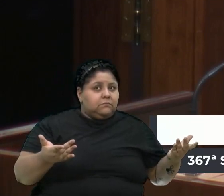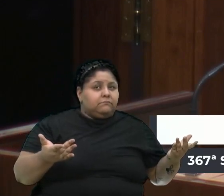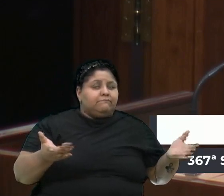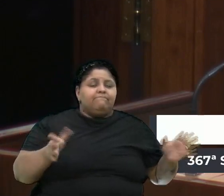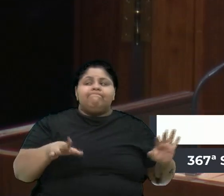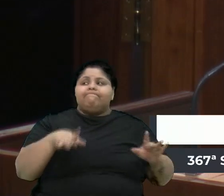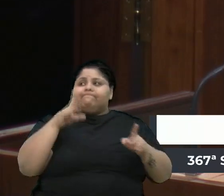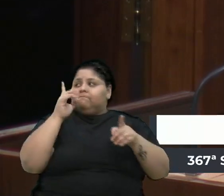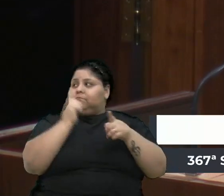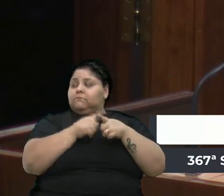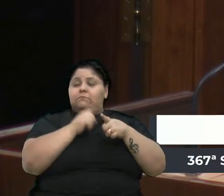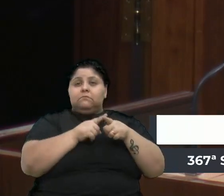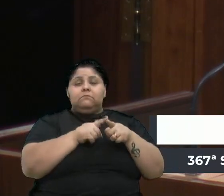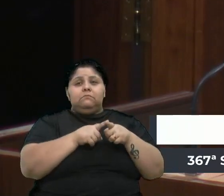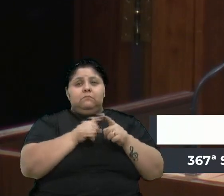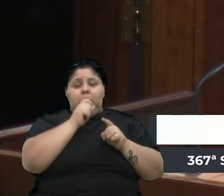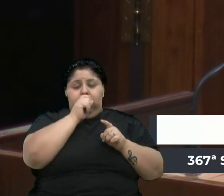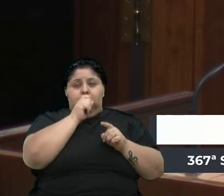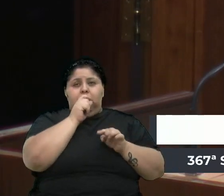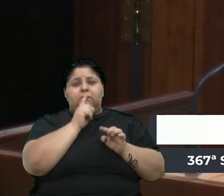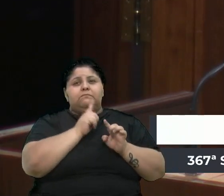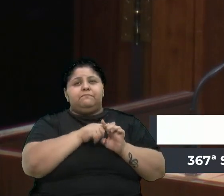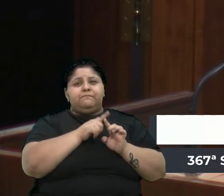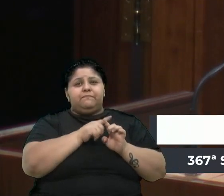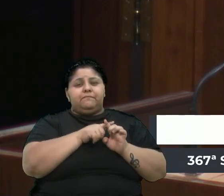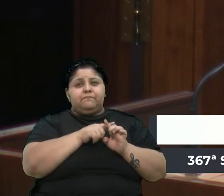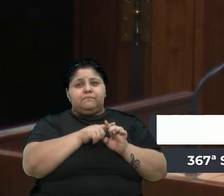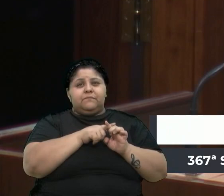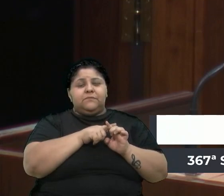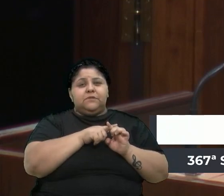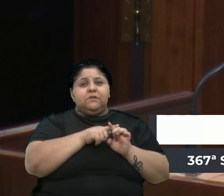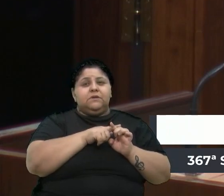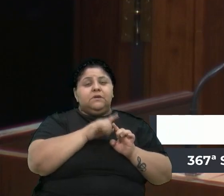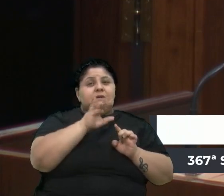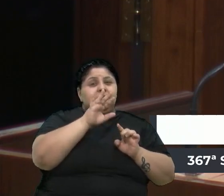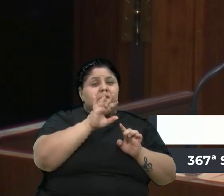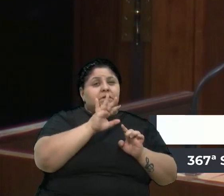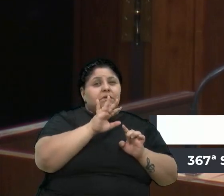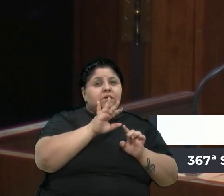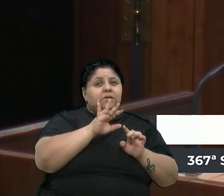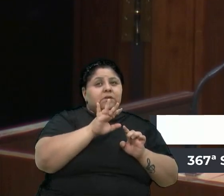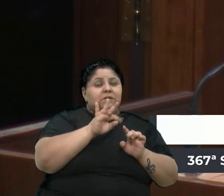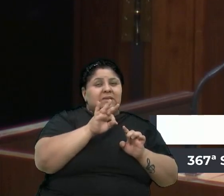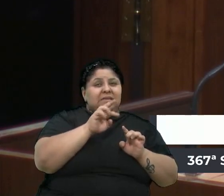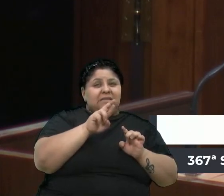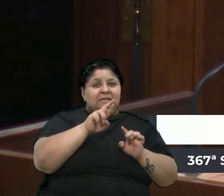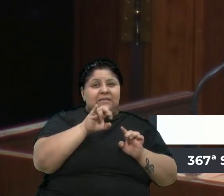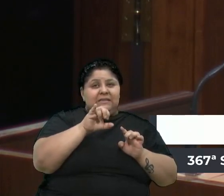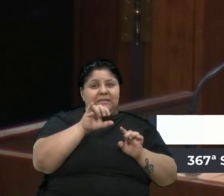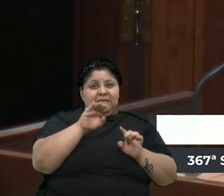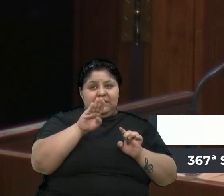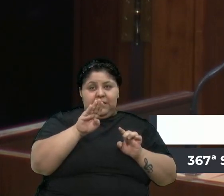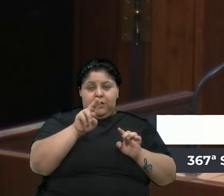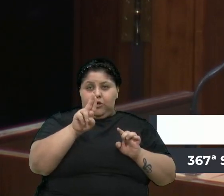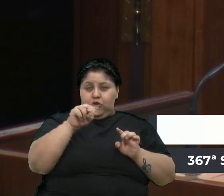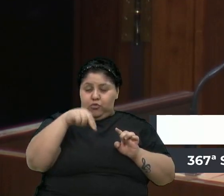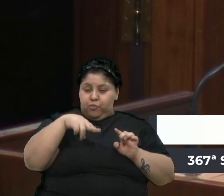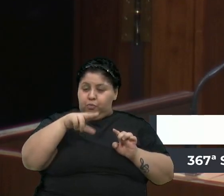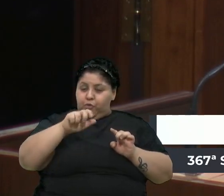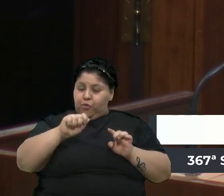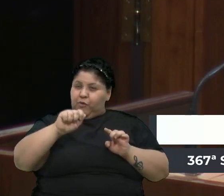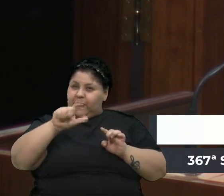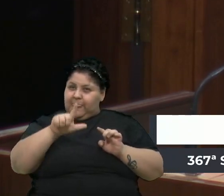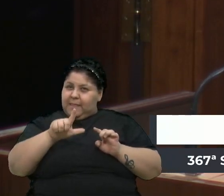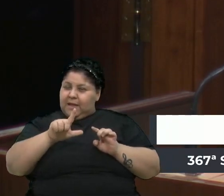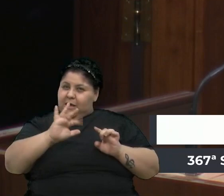Porque, inclusive, o Tribunal Federal, ele também tem um decreto e tem uma lei